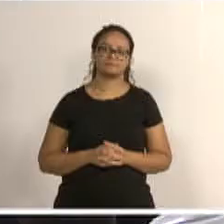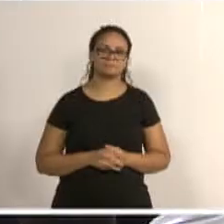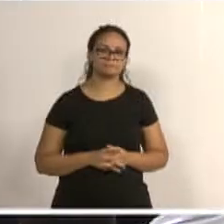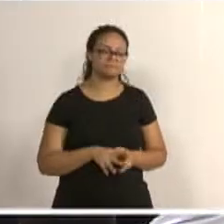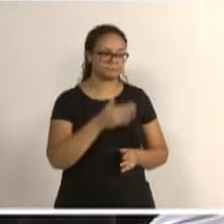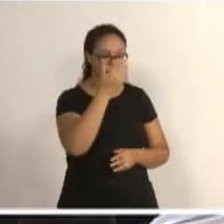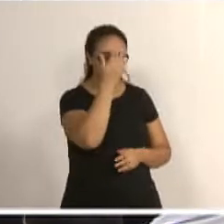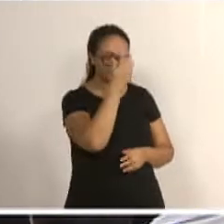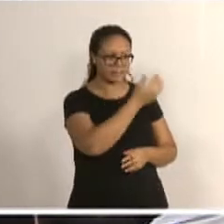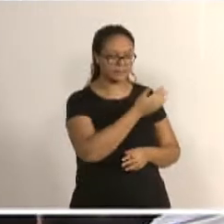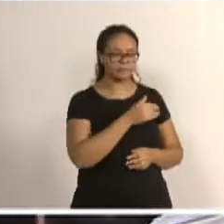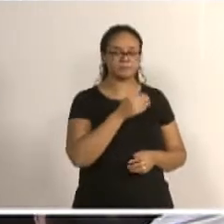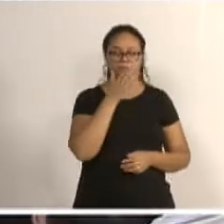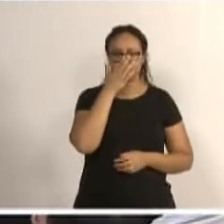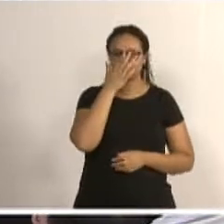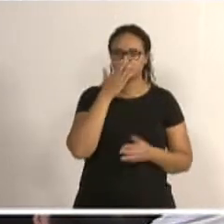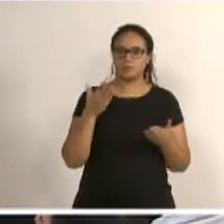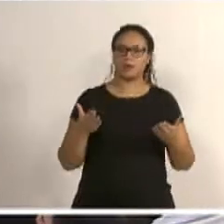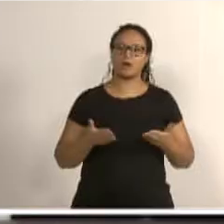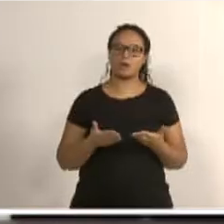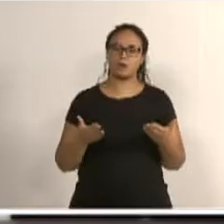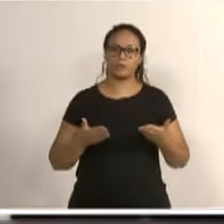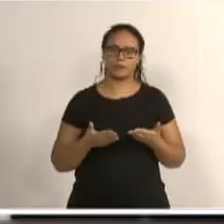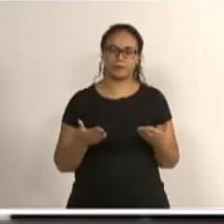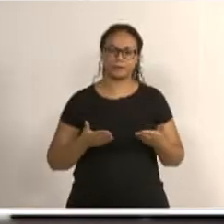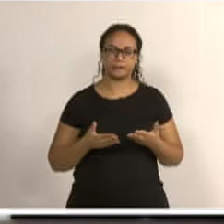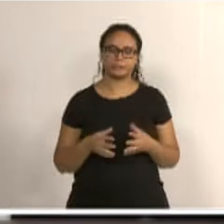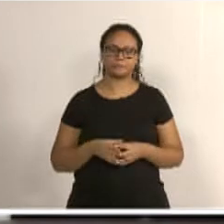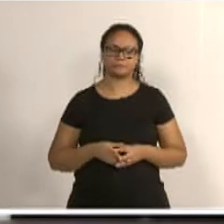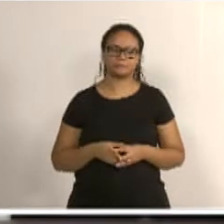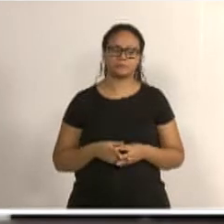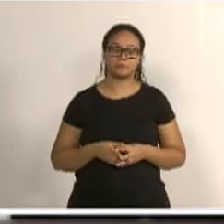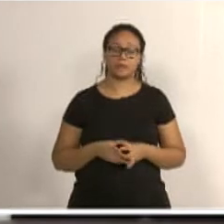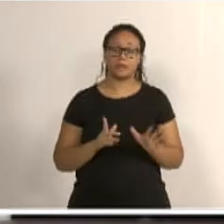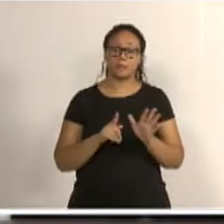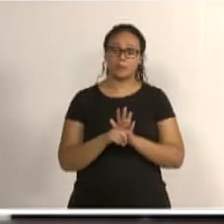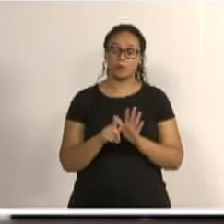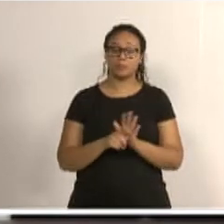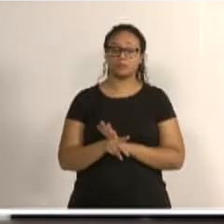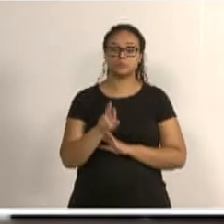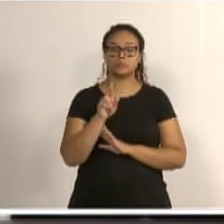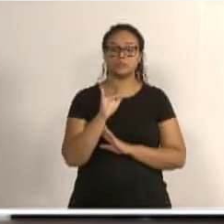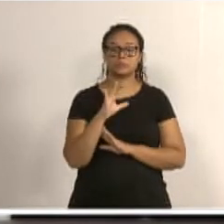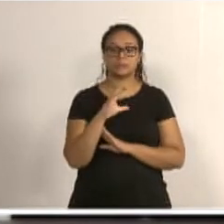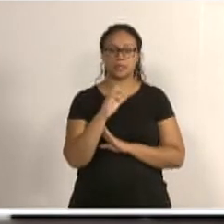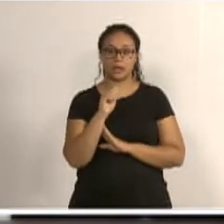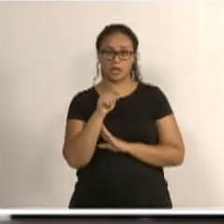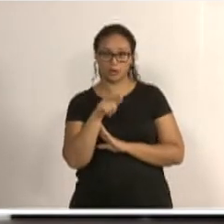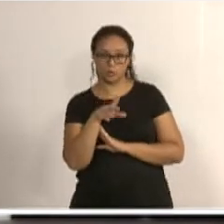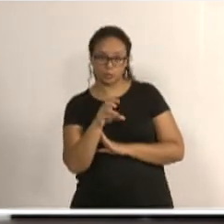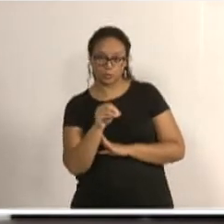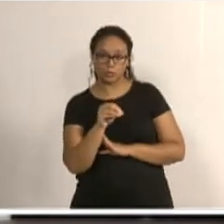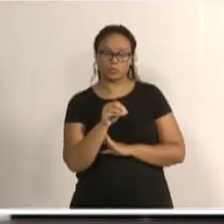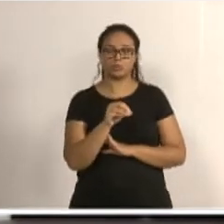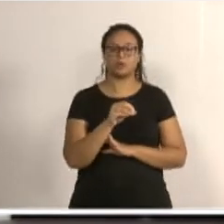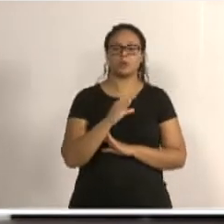Obrigado, senhor Perão. Agora vai fazer a pergunta o senhor Ricardo Vippel,